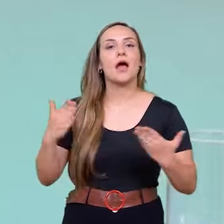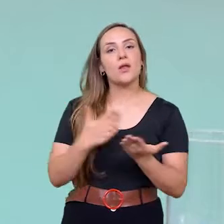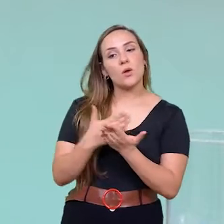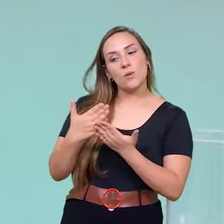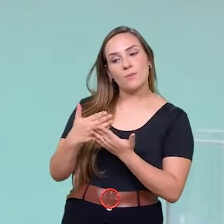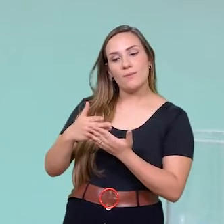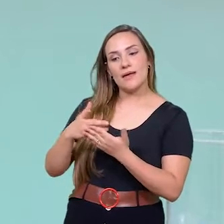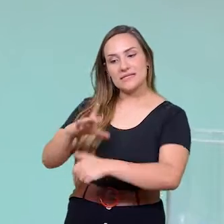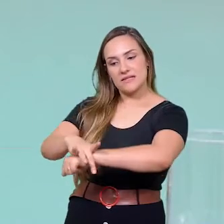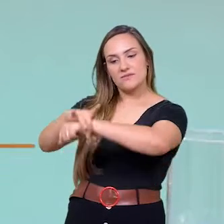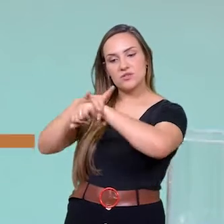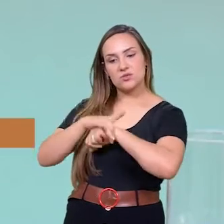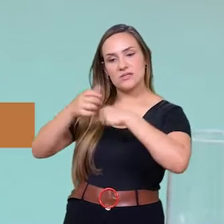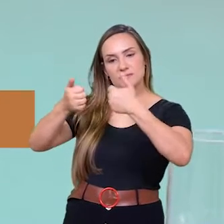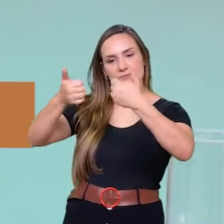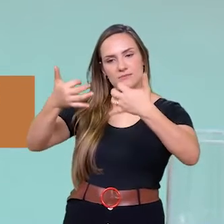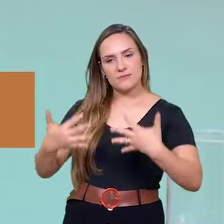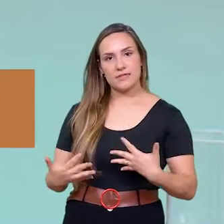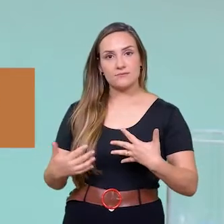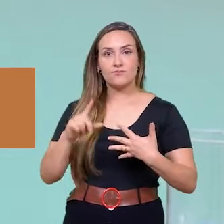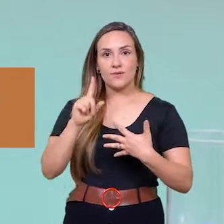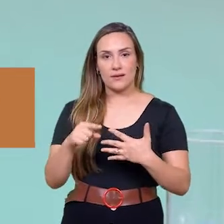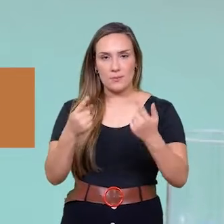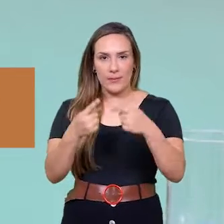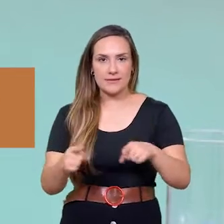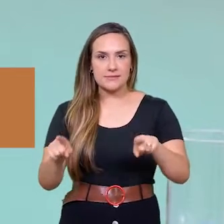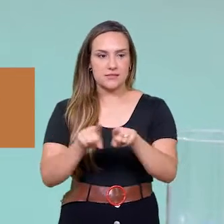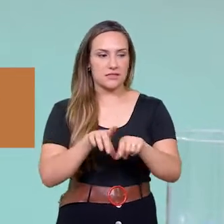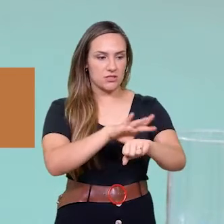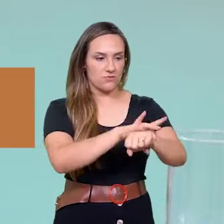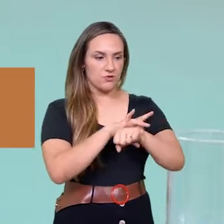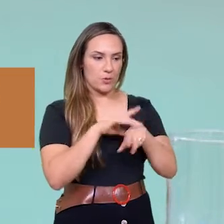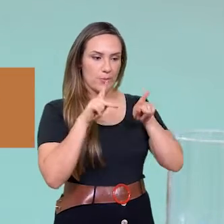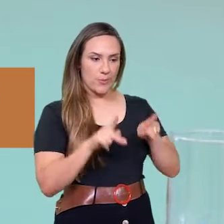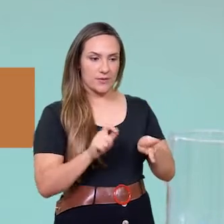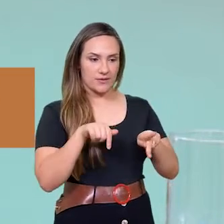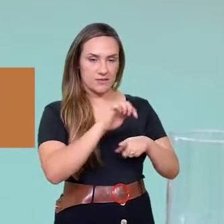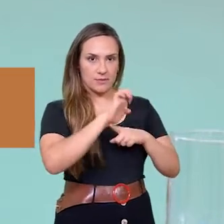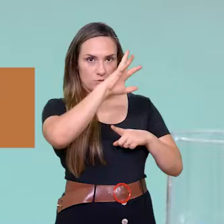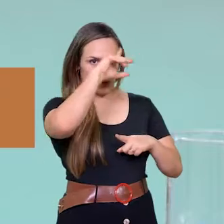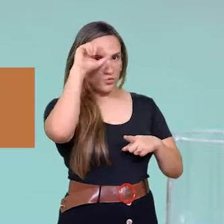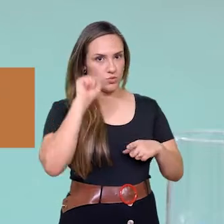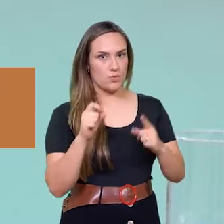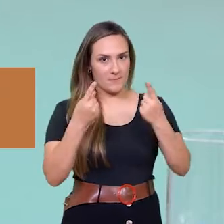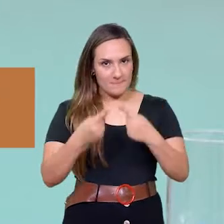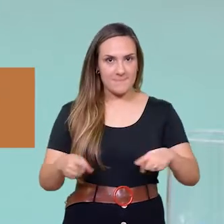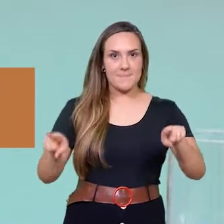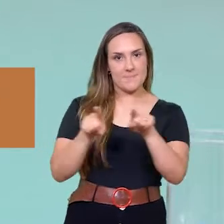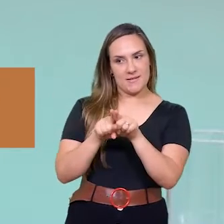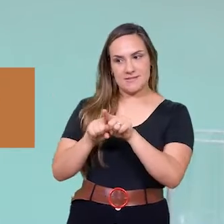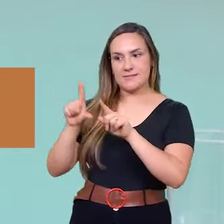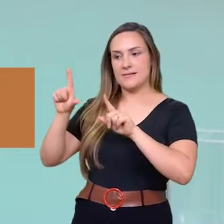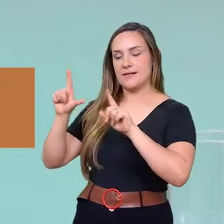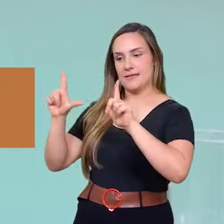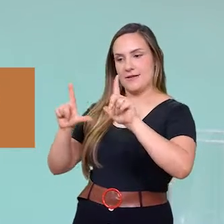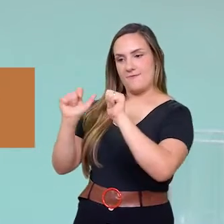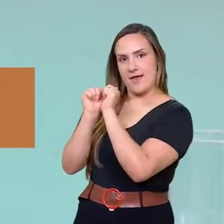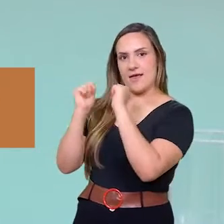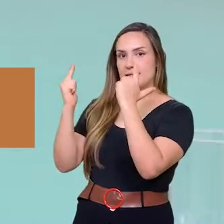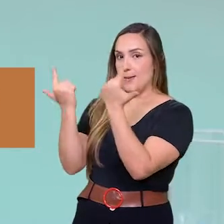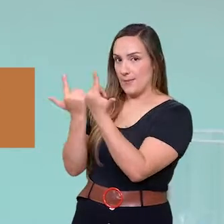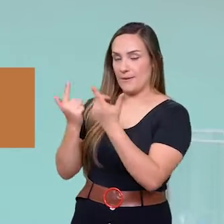Olá! Começa agora o Defensoria Explica, um programa produzido pela Defensoria Pública de Mato Grosso do Sul em parceria com a TV